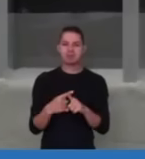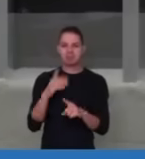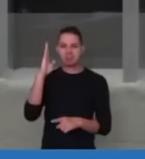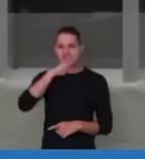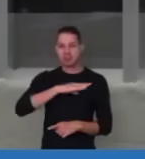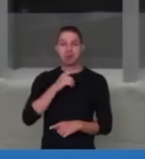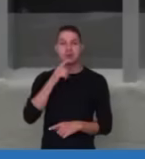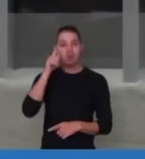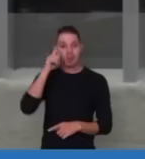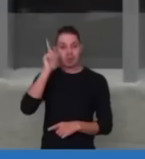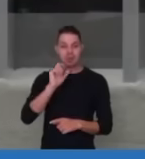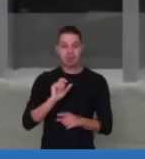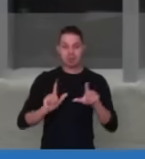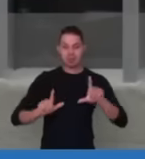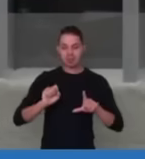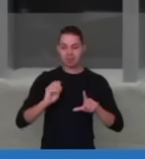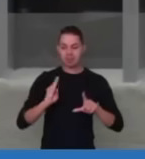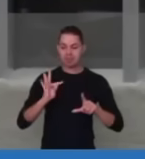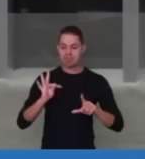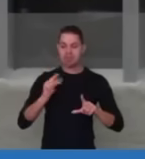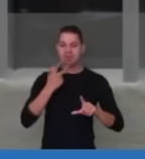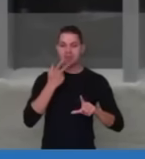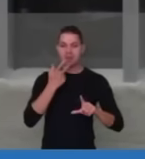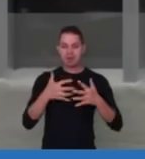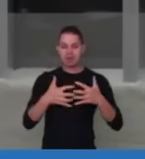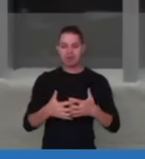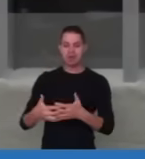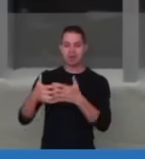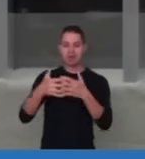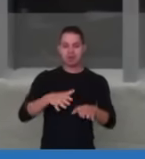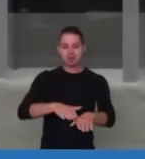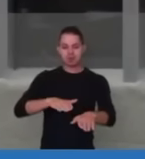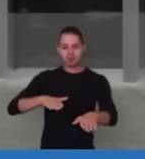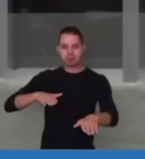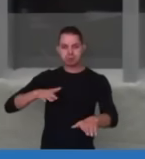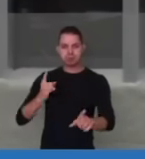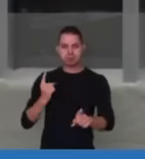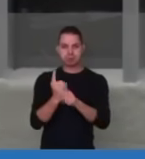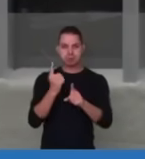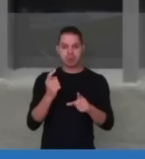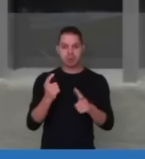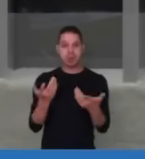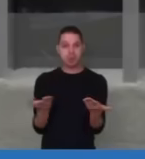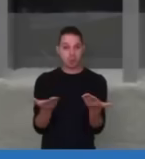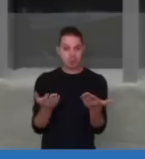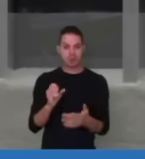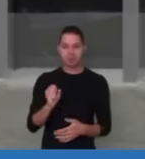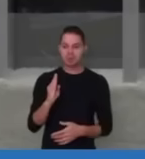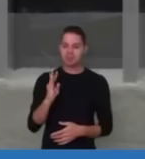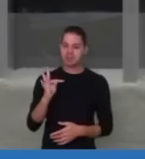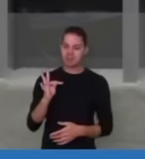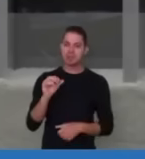SBT produziu um vídeo dizendo que caminhões com ajuda estavam sendo interceptados. Hoje, o próprio SBT reconhece que